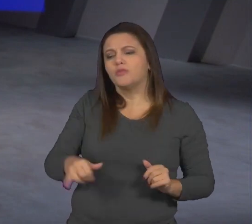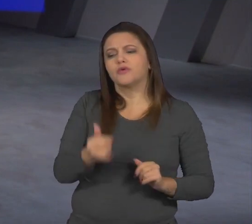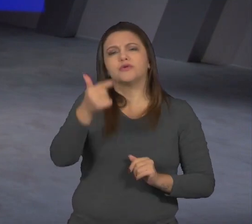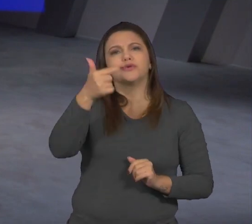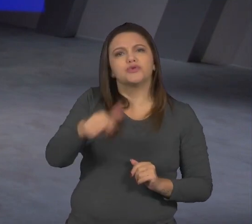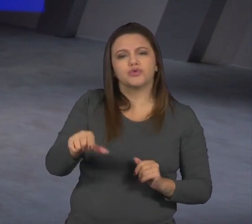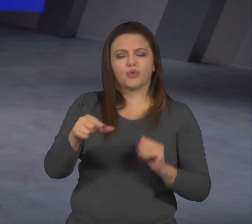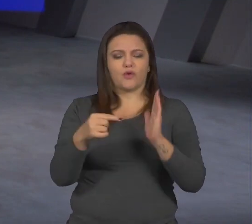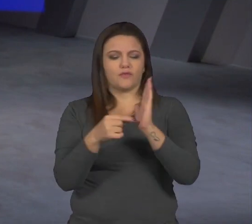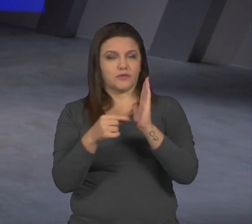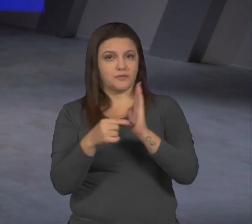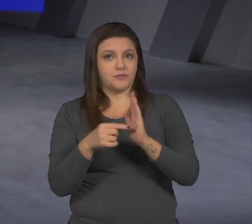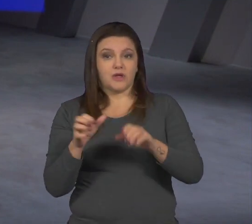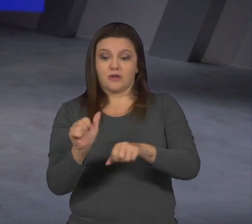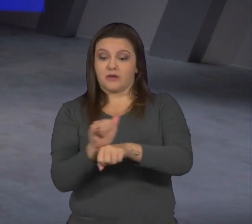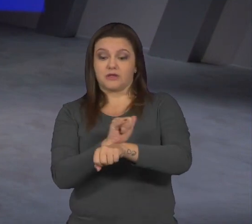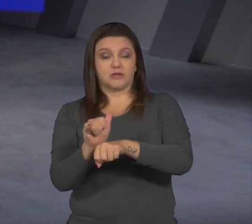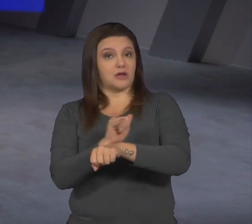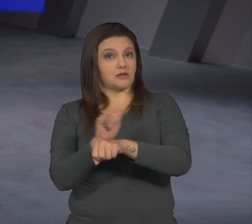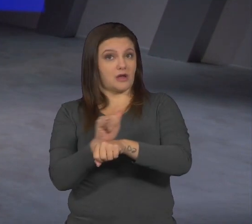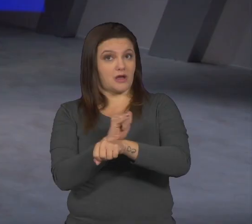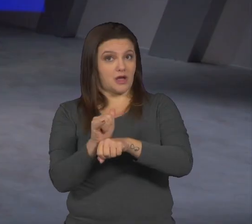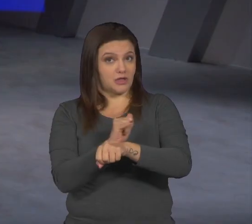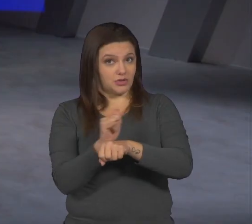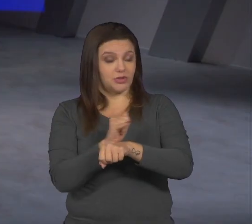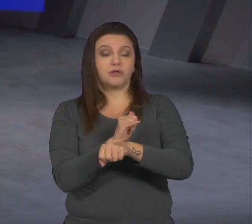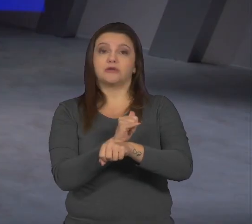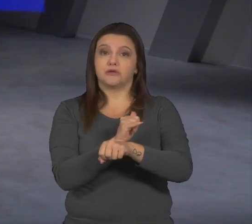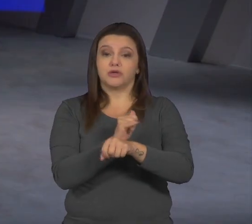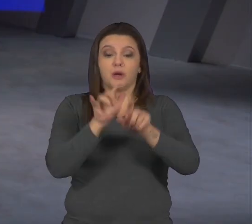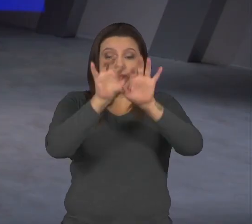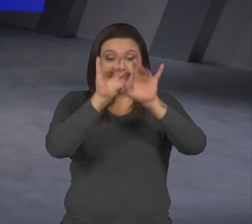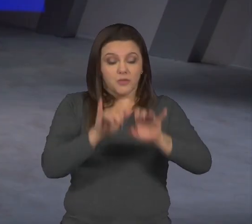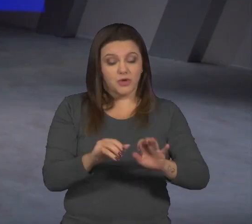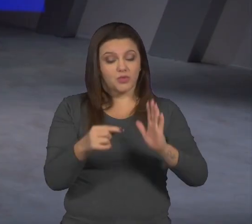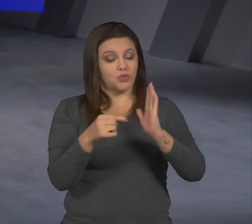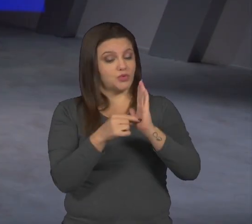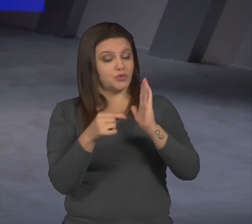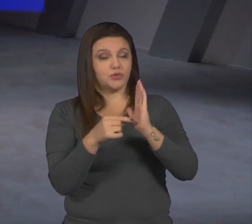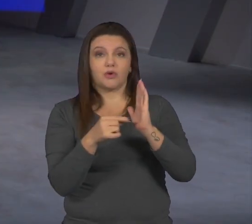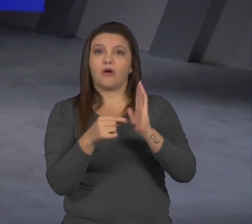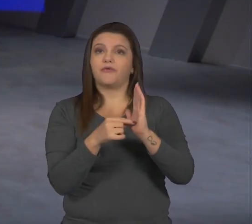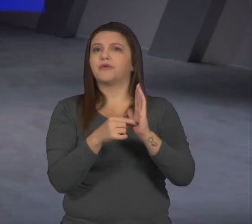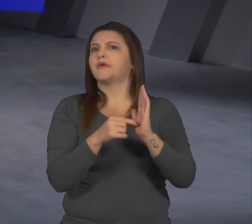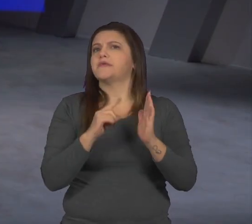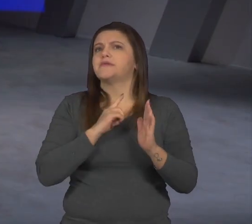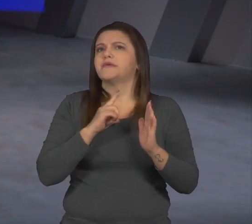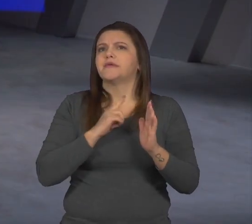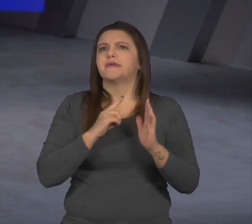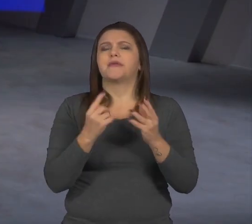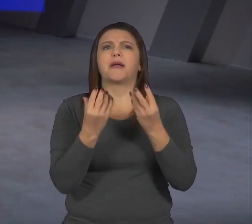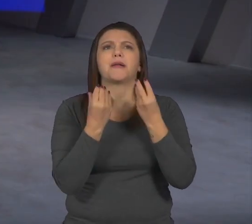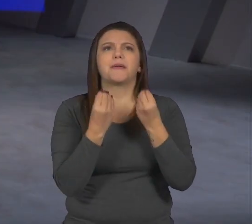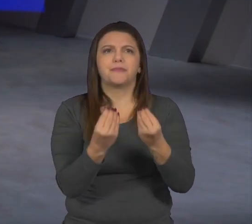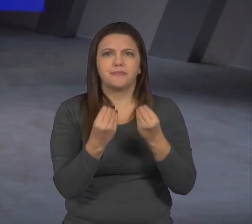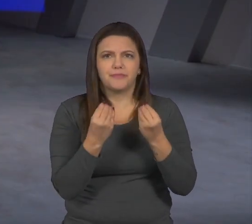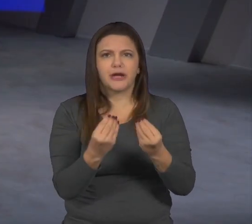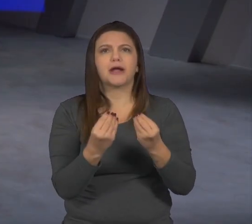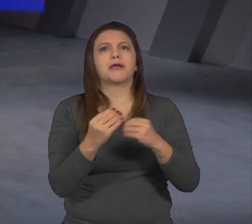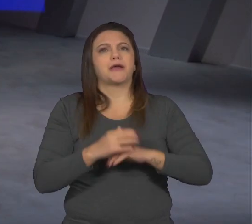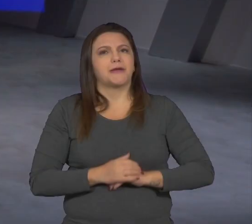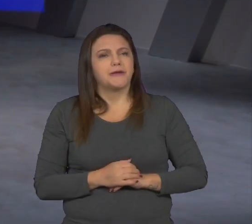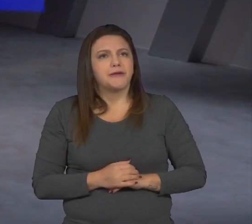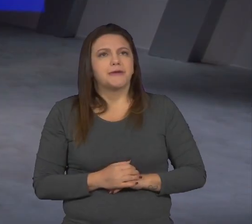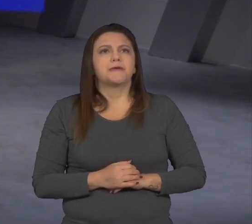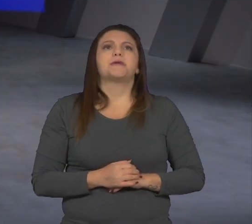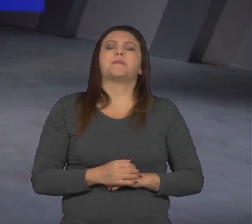estratégia em que o processo de desenvolvimento de software é voltado para maximizar o reuso de software existente, né?